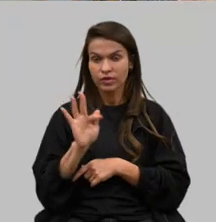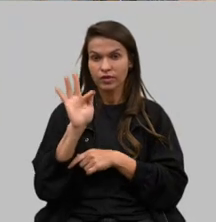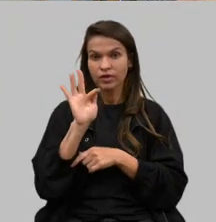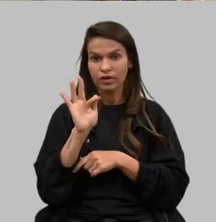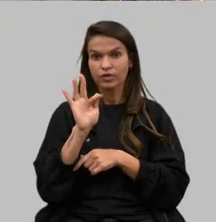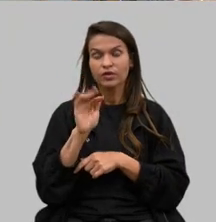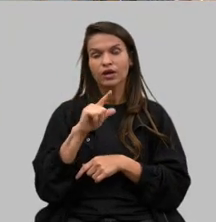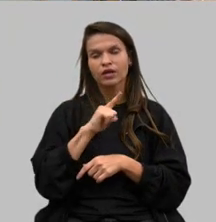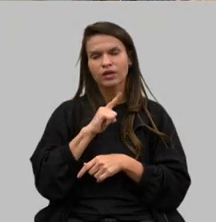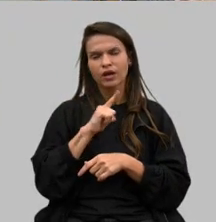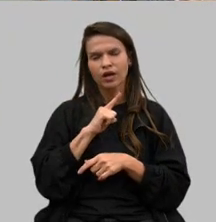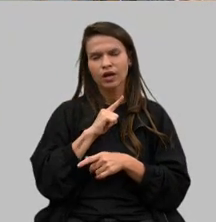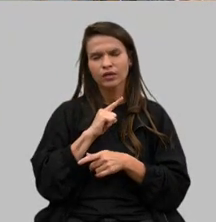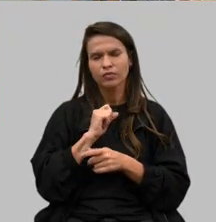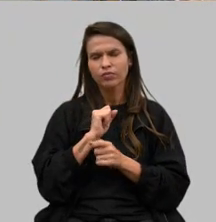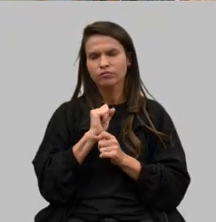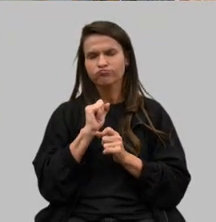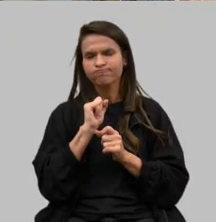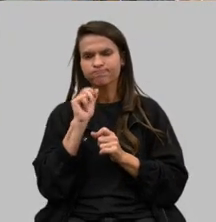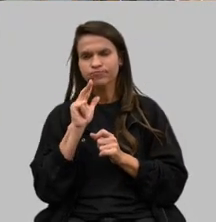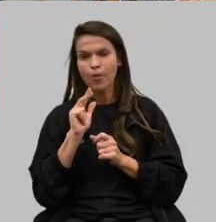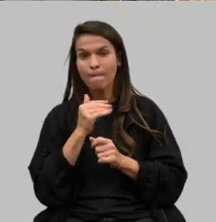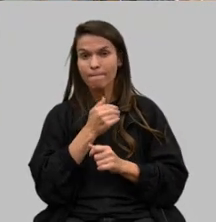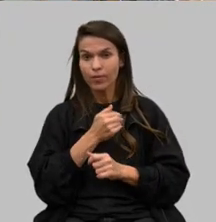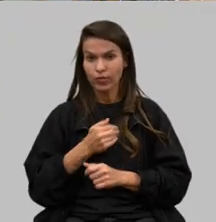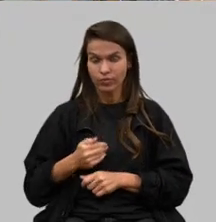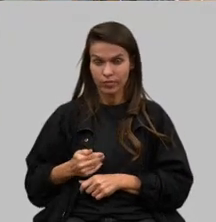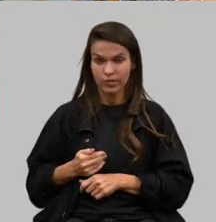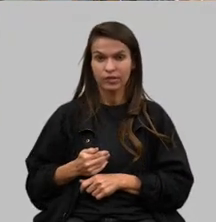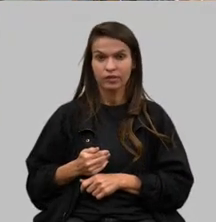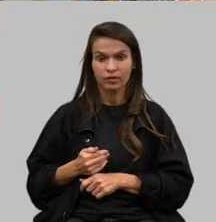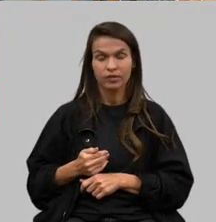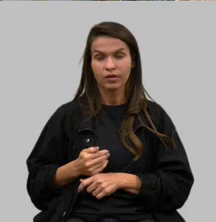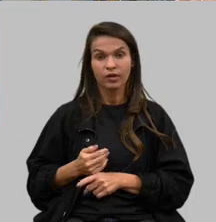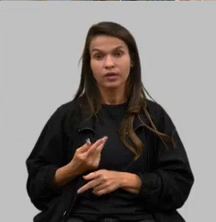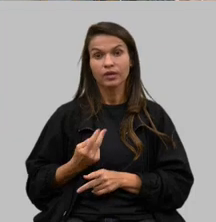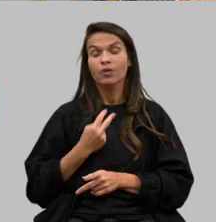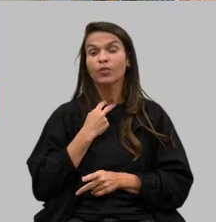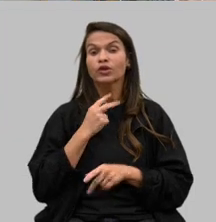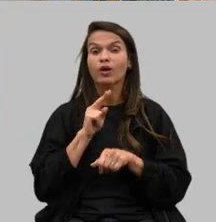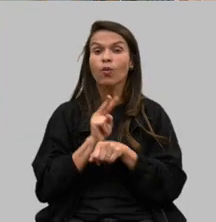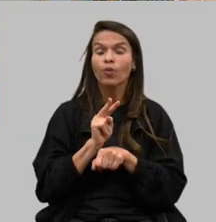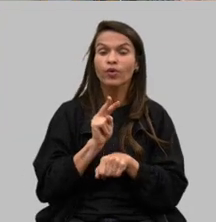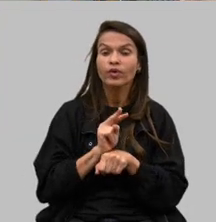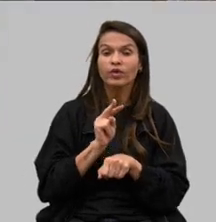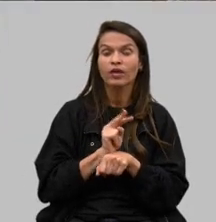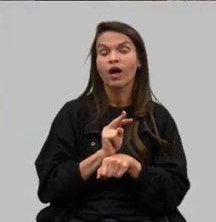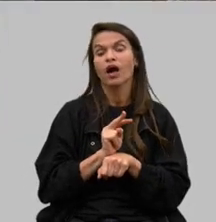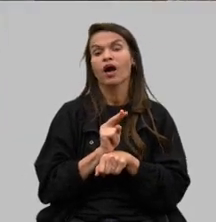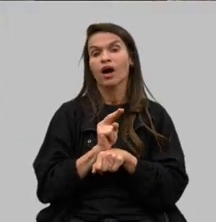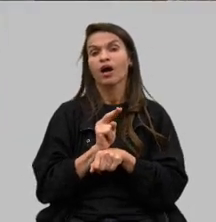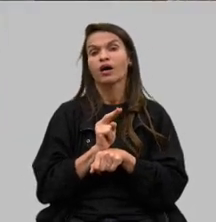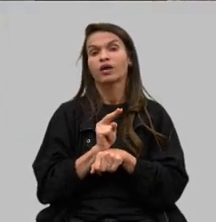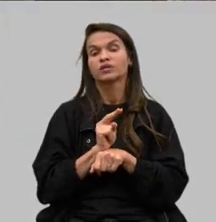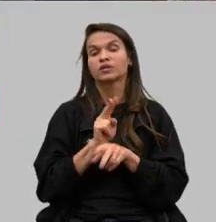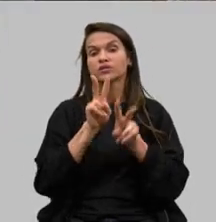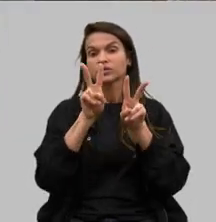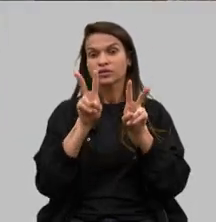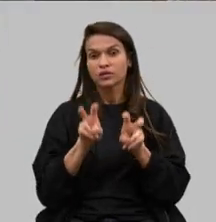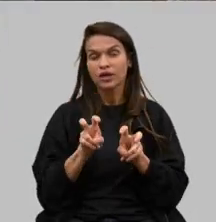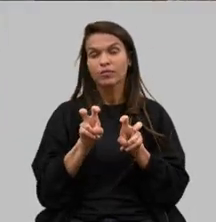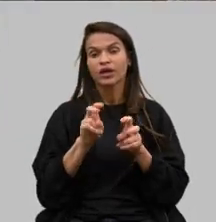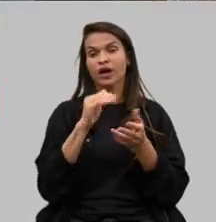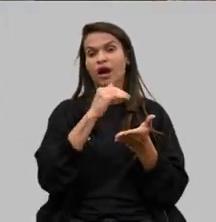você tem toda uma expertise pública que não poderia Cuidar dessa dessa situação que a